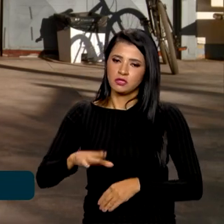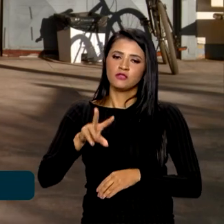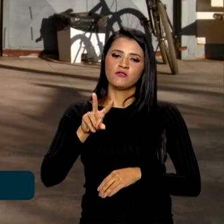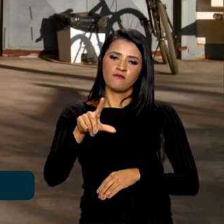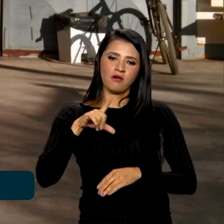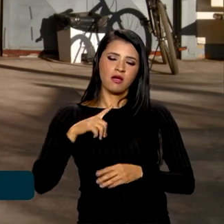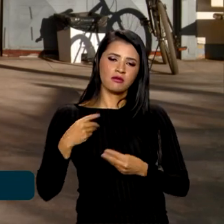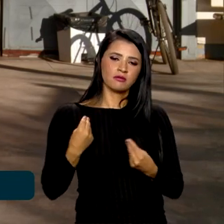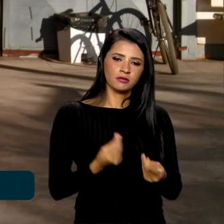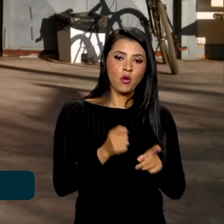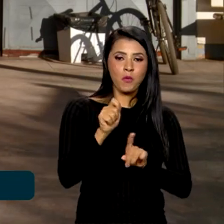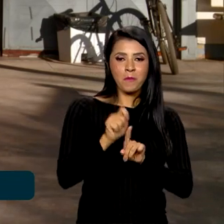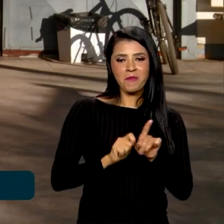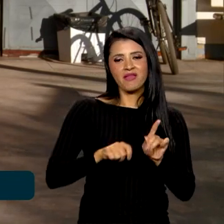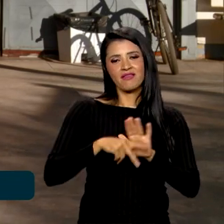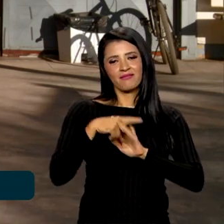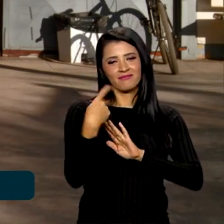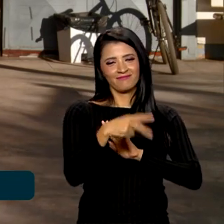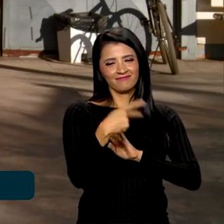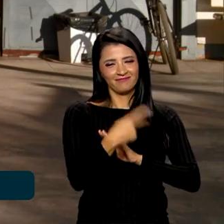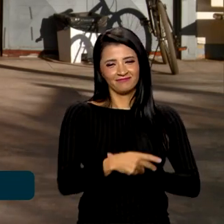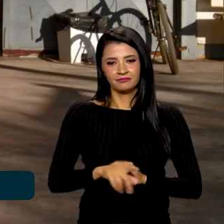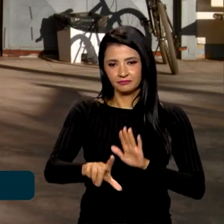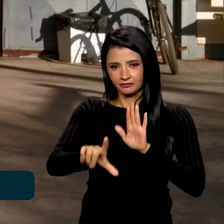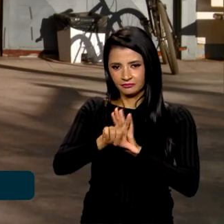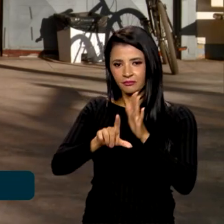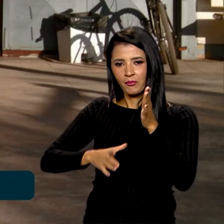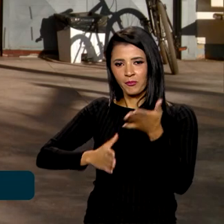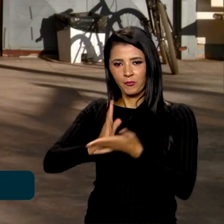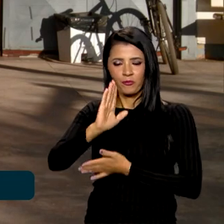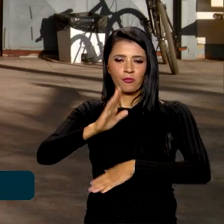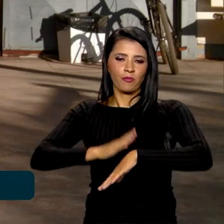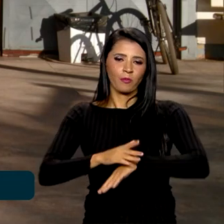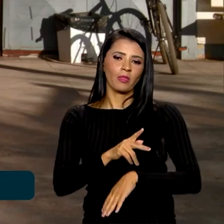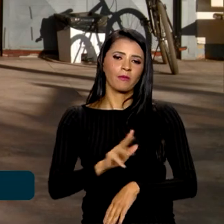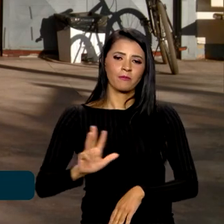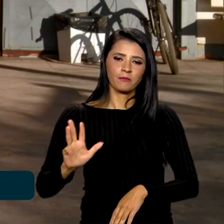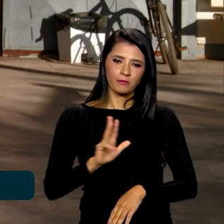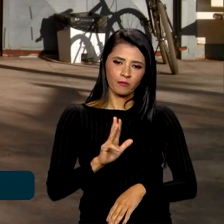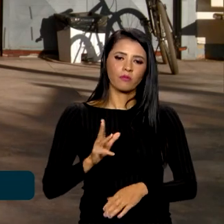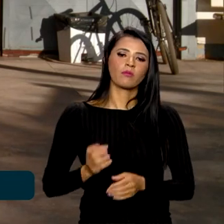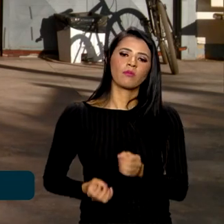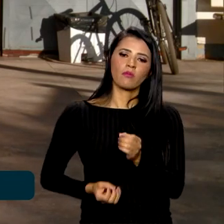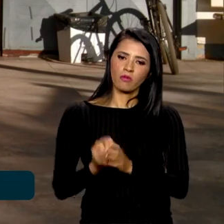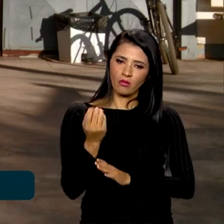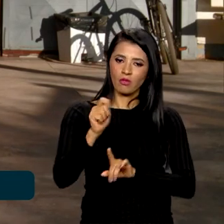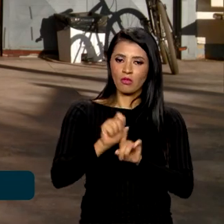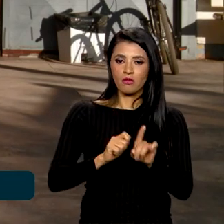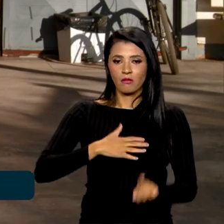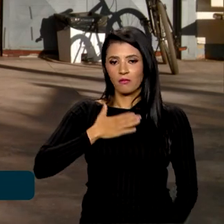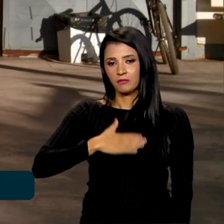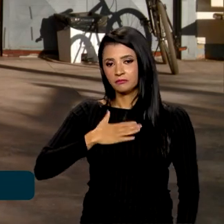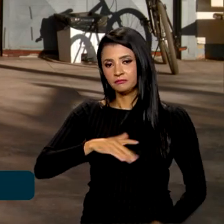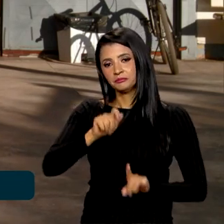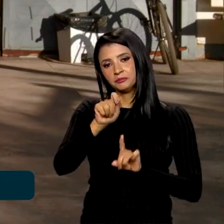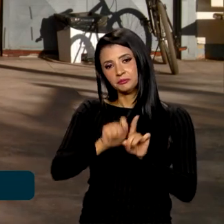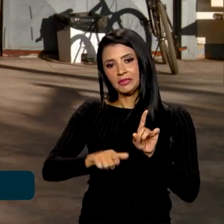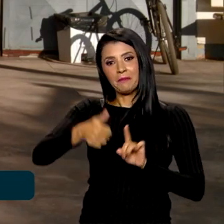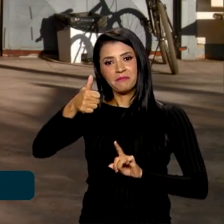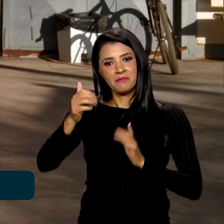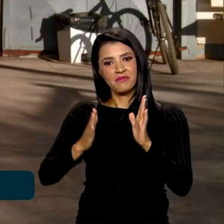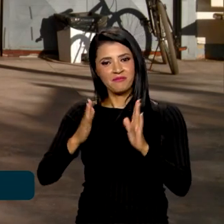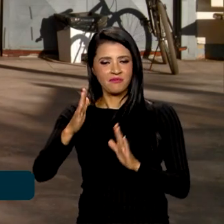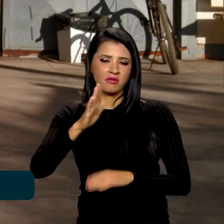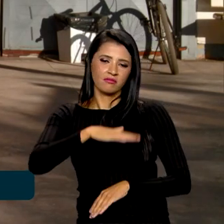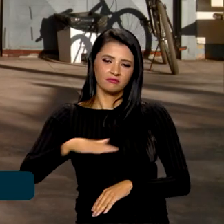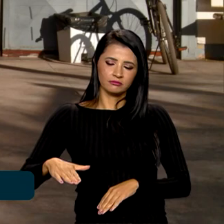ganhar um mês dedicado a elas uma lei sancionada pelo presidente Lula instituiu agosto como mês da primeira infância